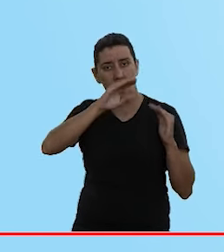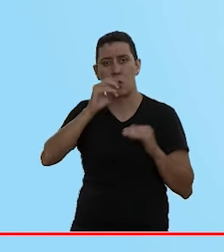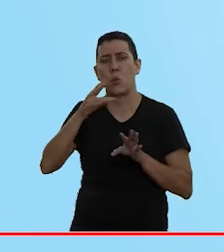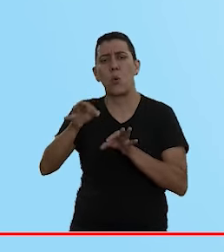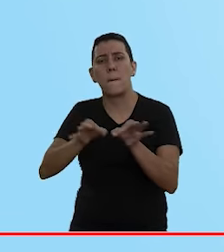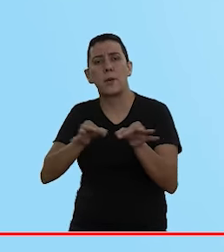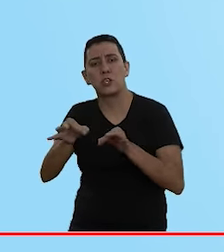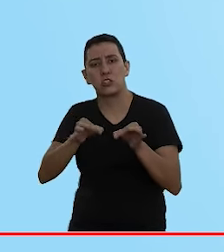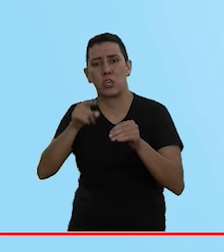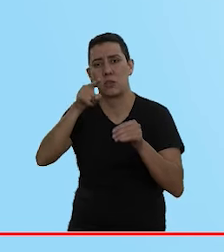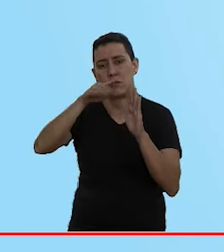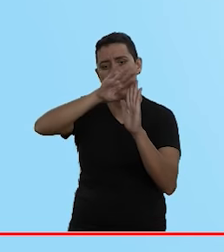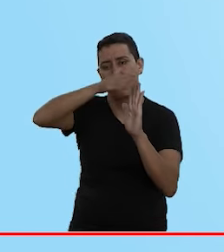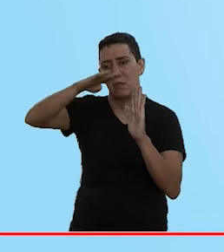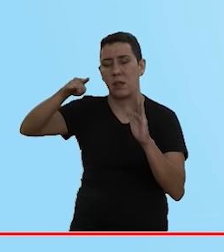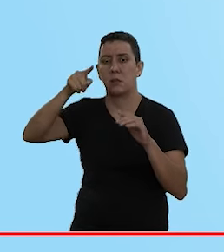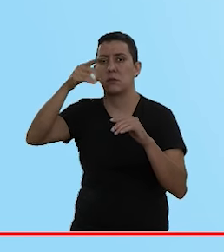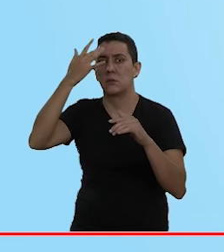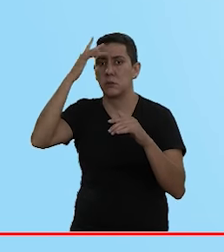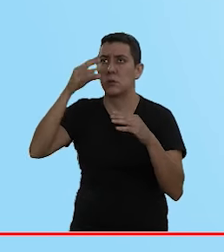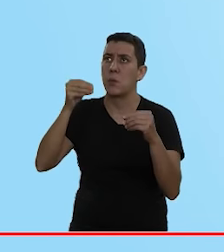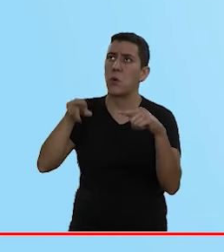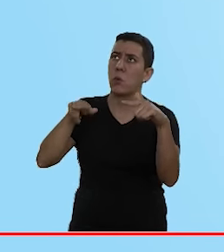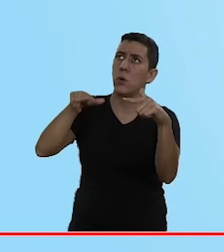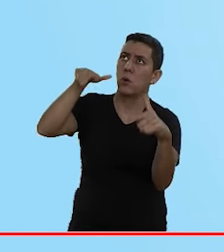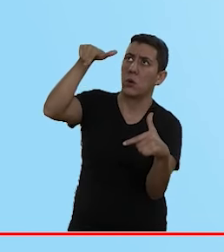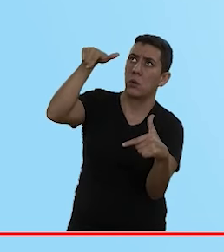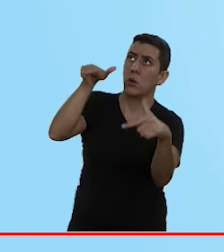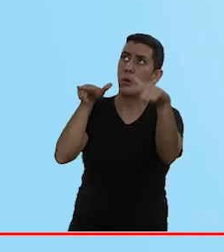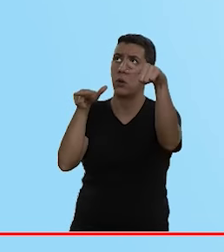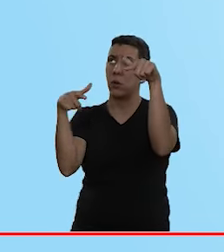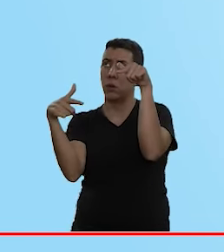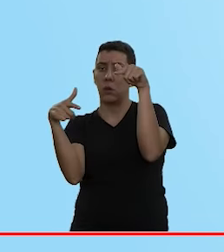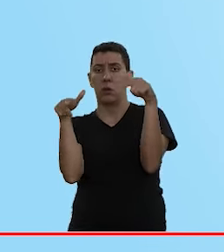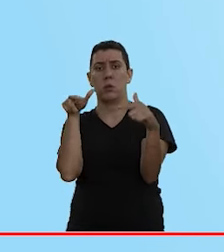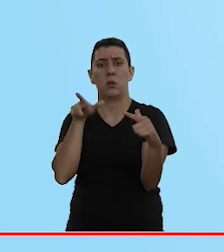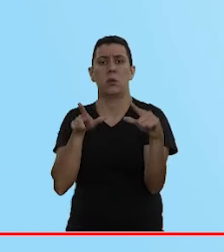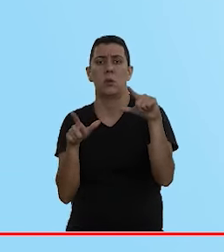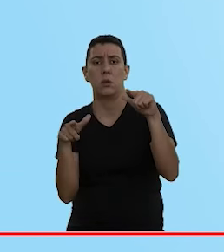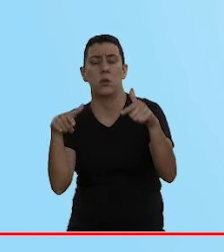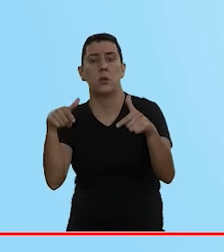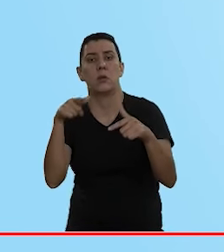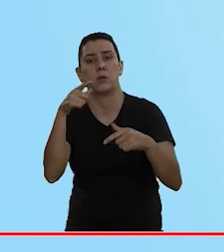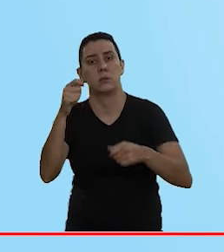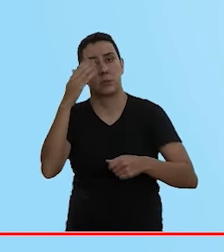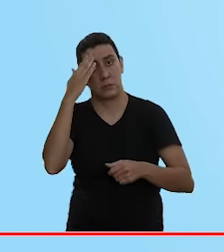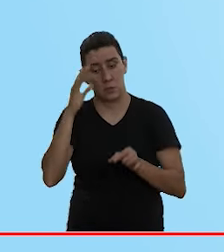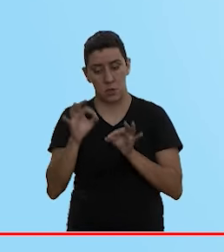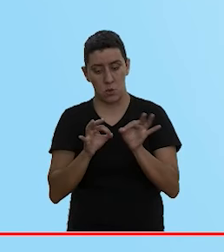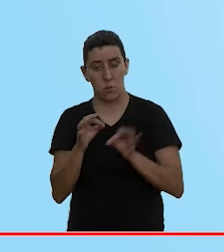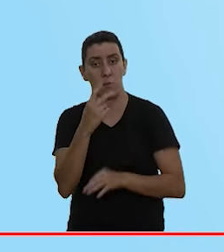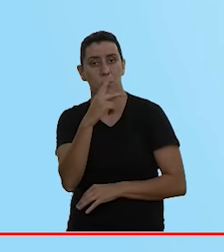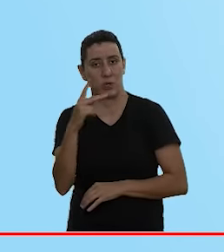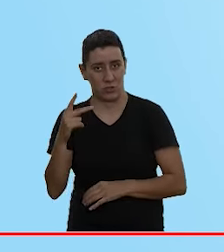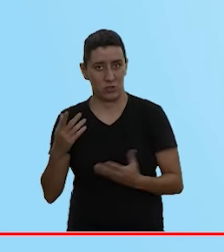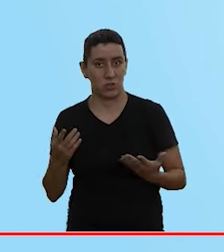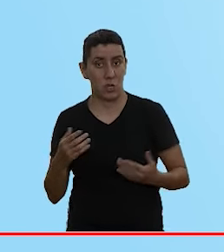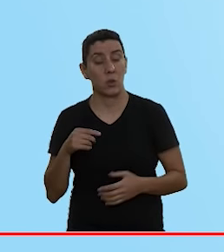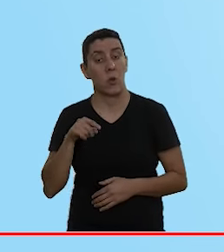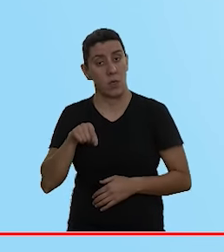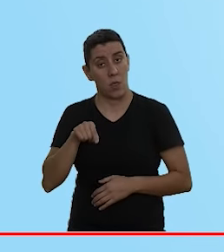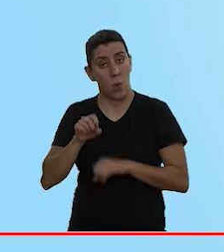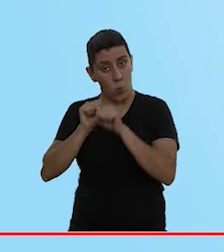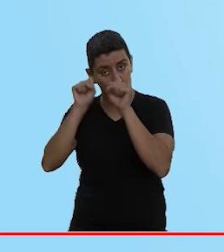escolhe a orientação, a inclinação, você faz o projeto com o que você já tem naquele local. E o otimizador permite